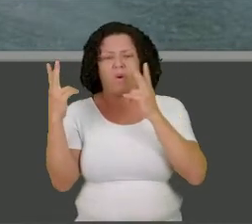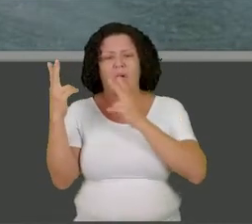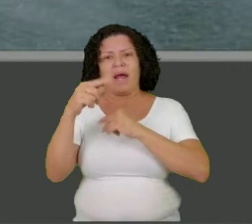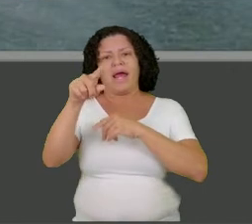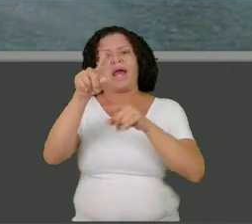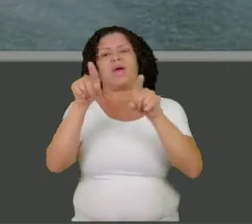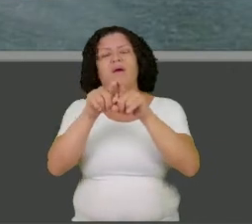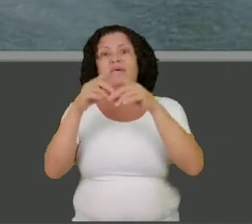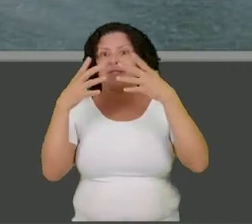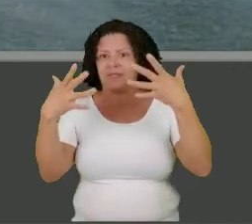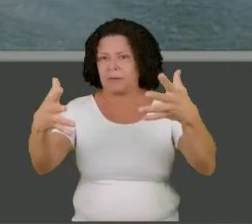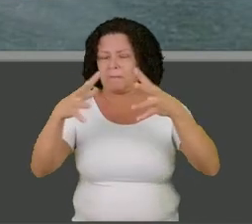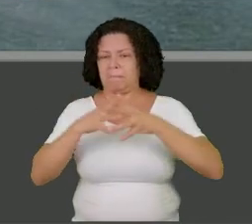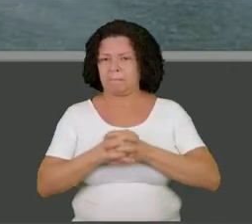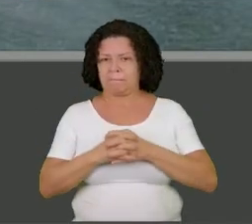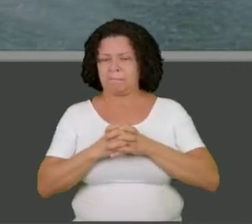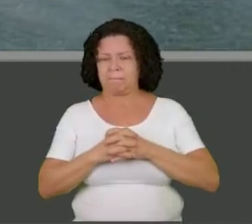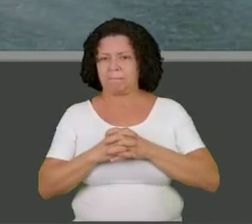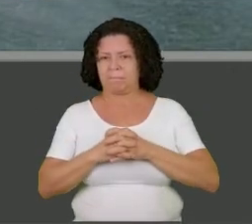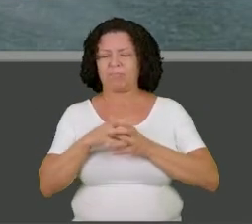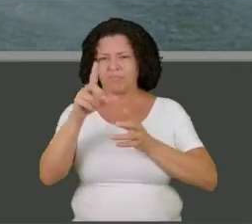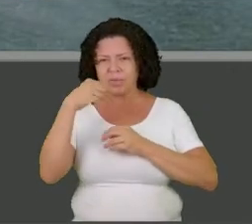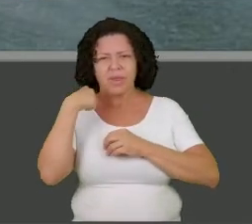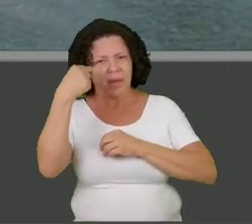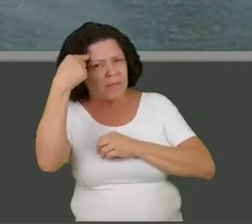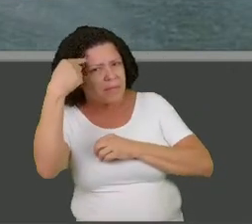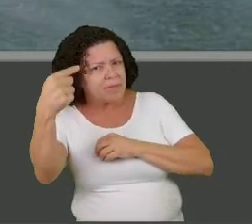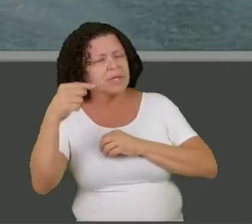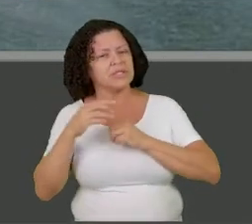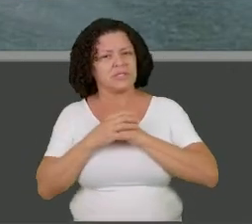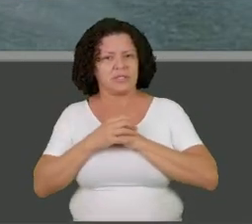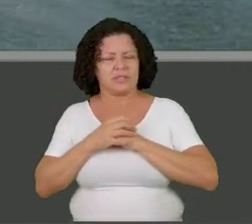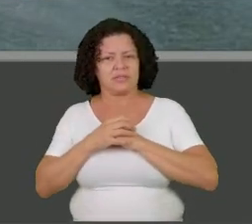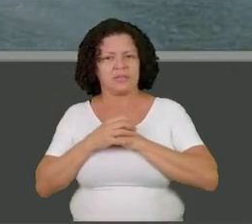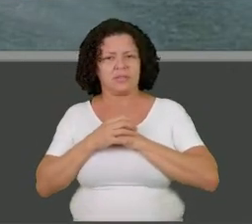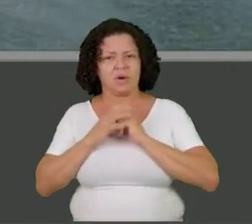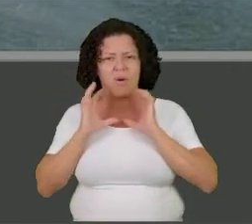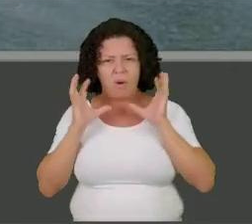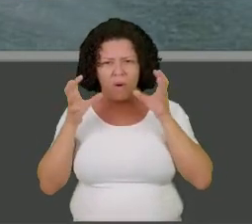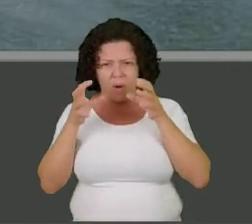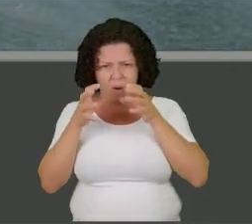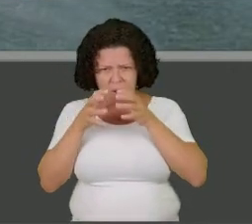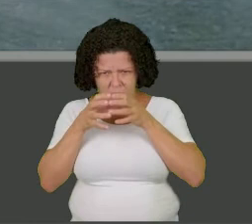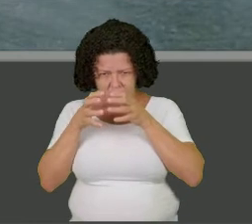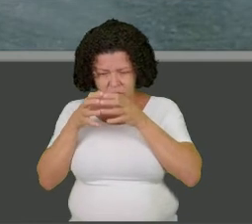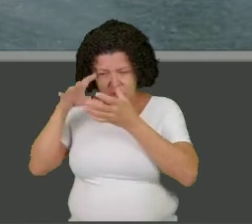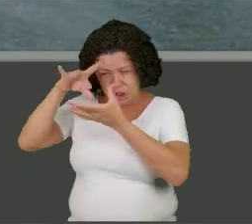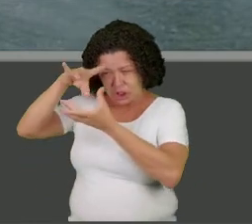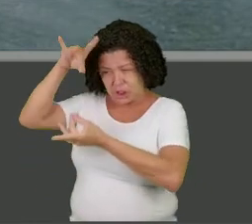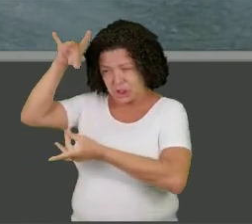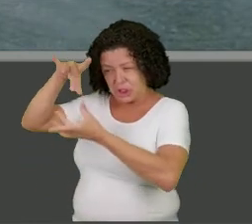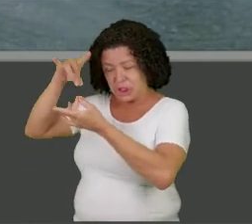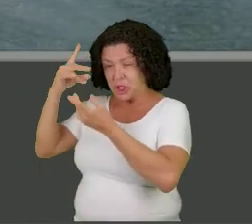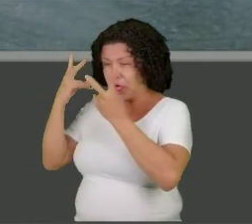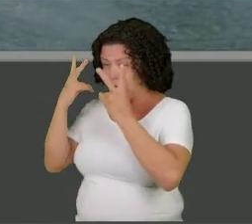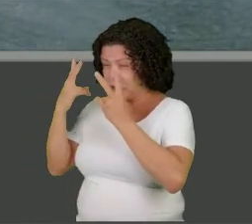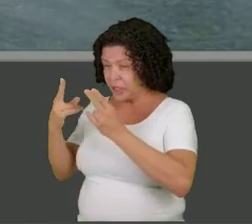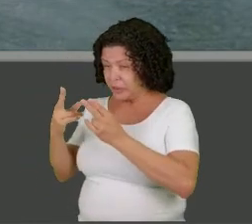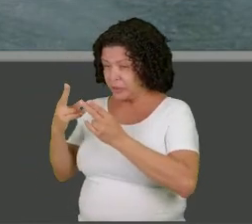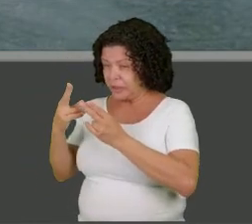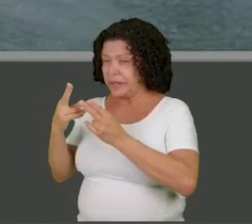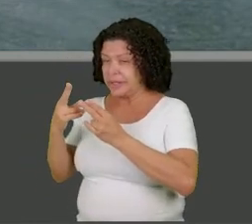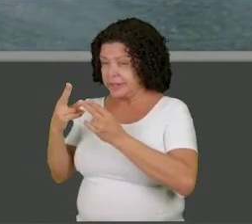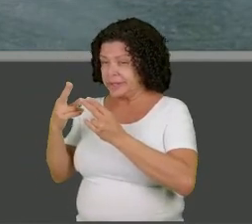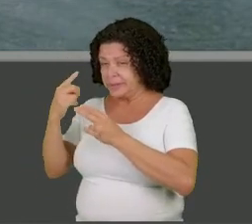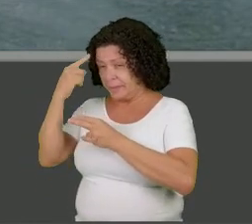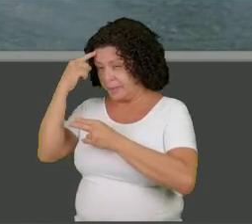rádio que sintoniza no mesmo canal. Muito bem. Então vocês imaginem, um conjunto de